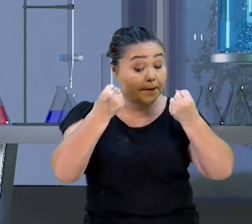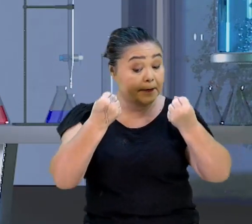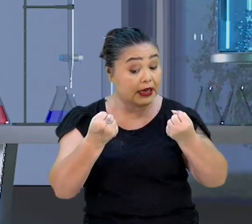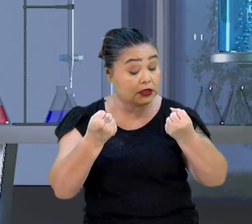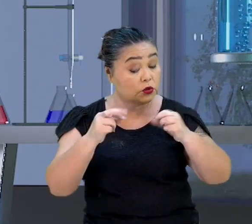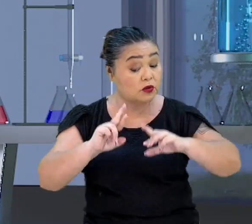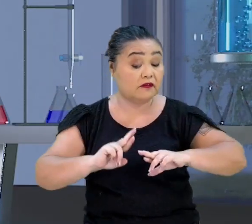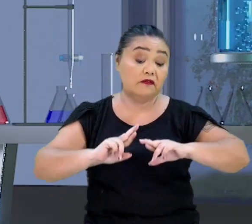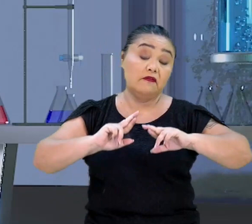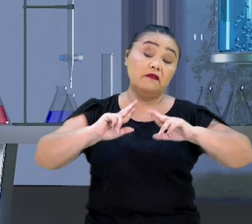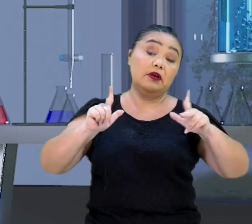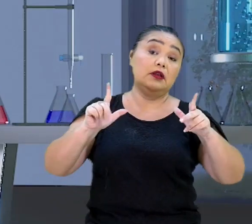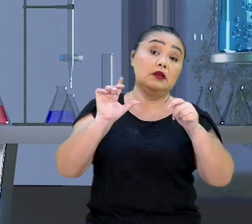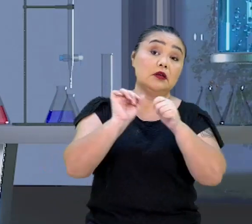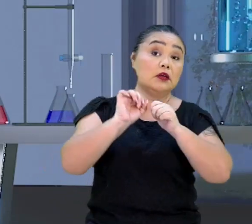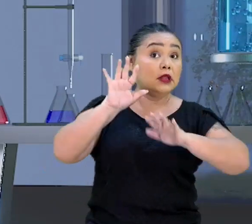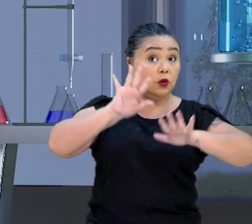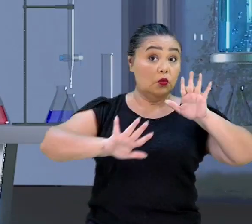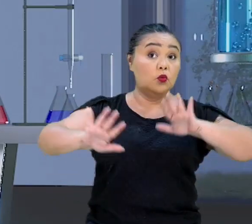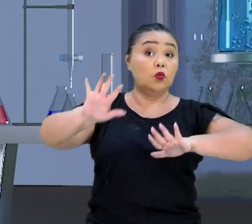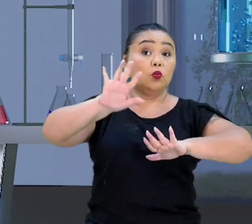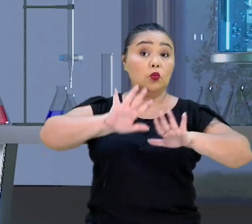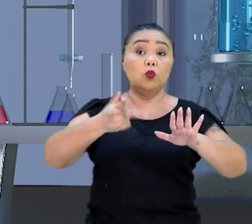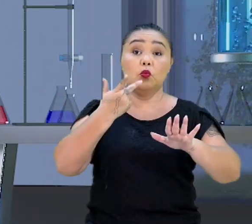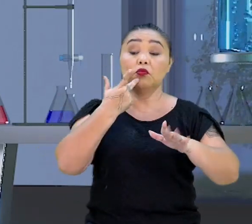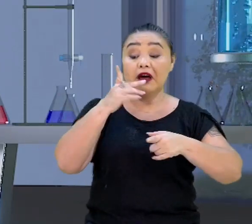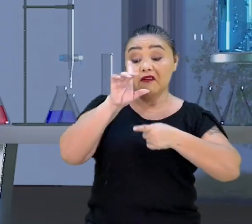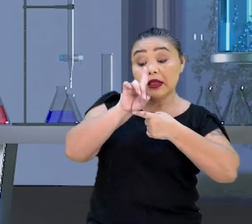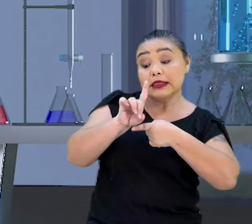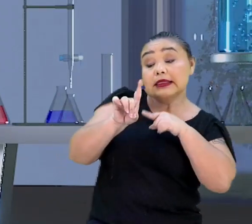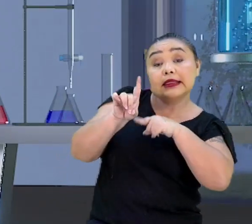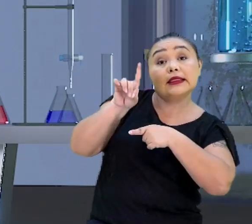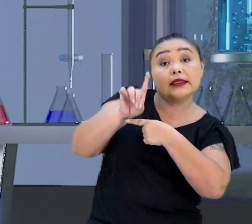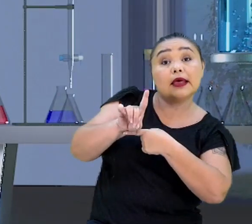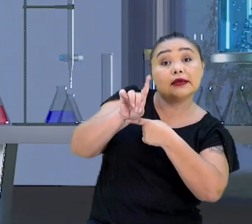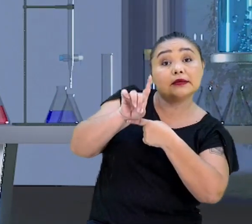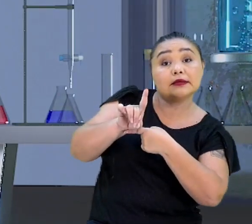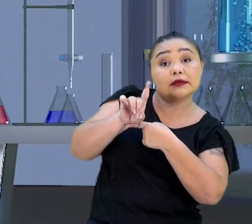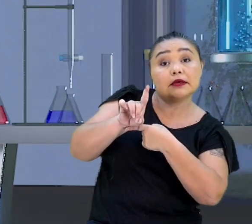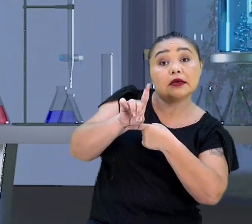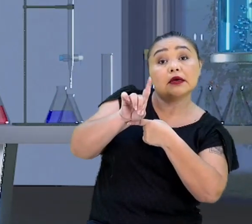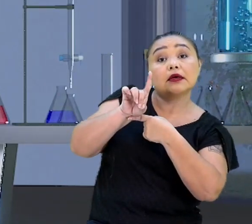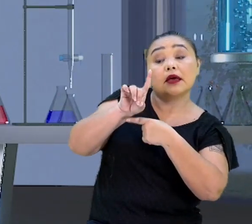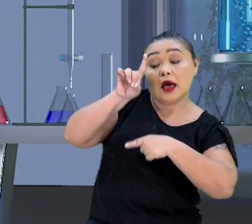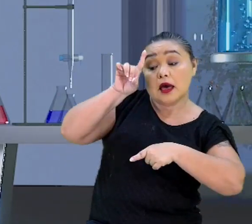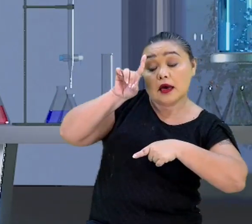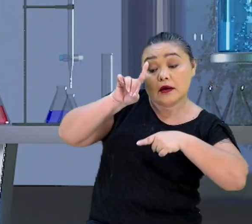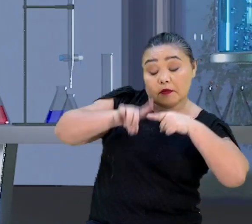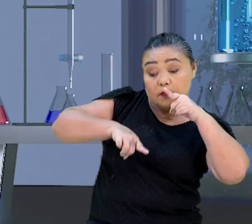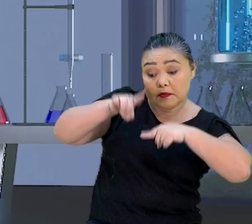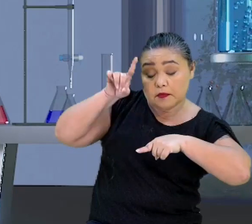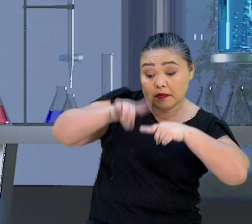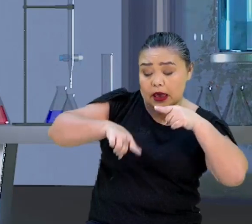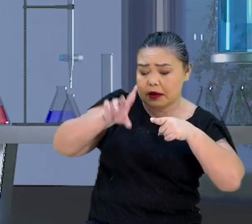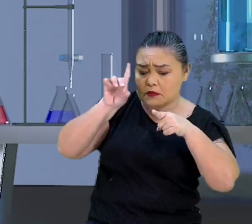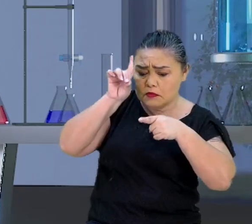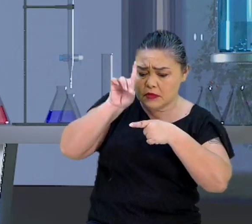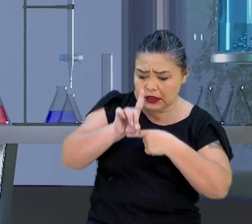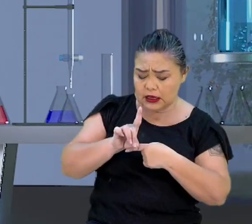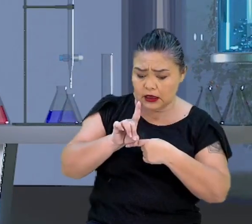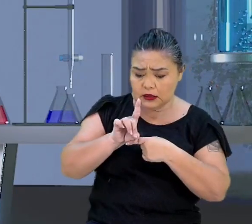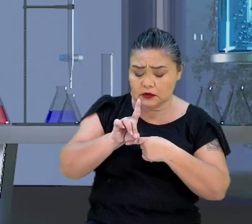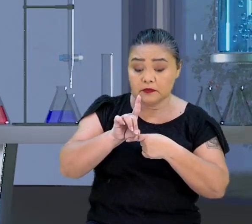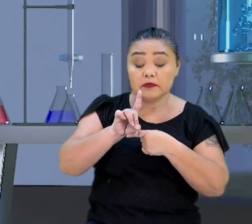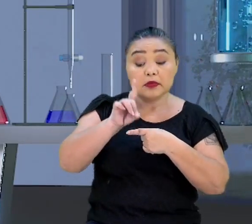diferente. Então, ali você tem que ter cuidado. Quando a gente fala de densidade, quando eu falo que um material é muito denso, eu estou